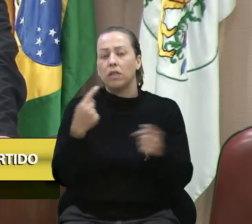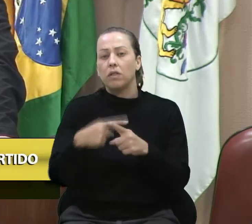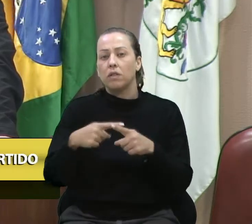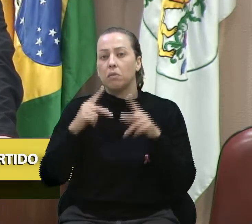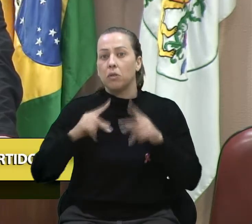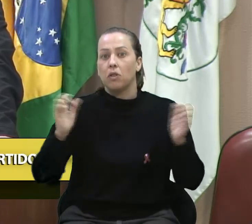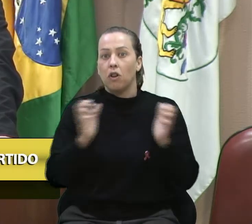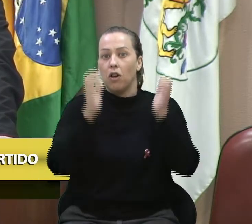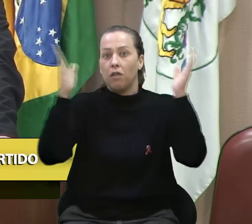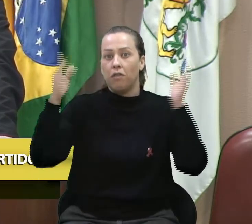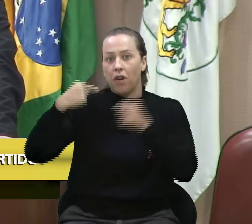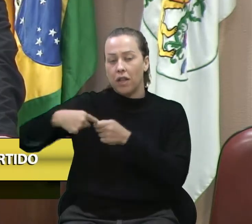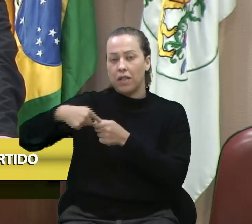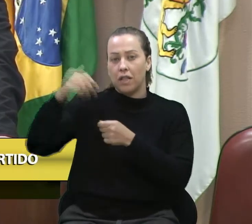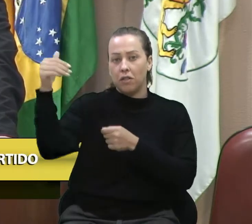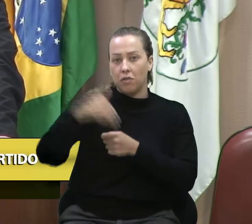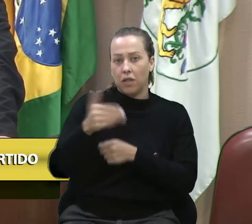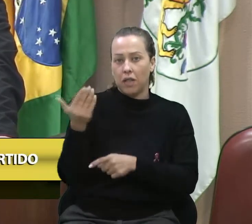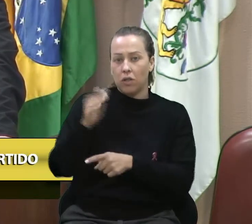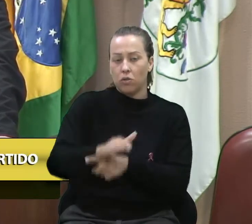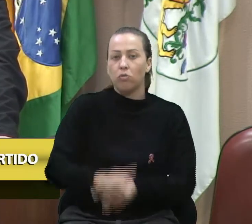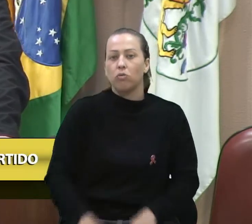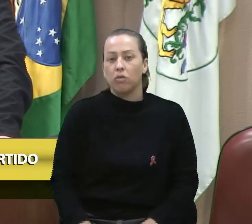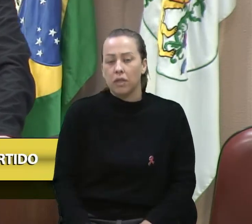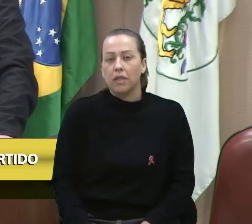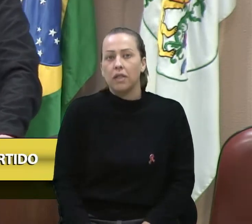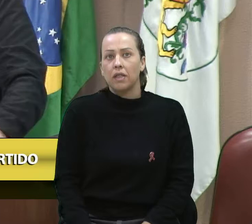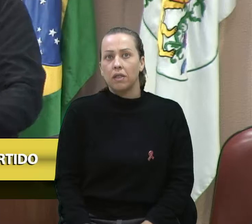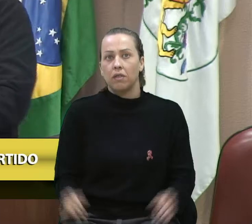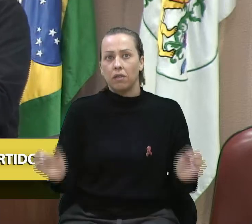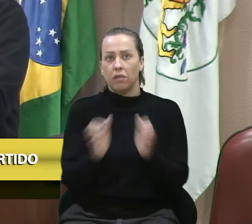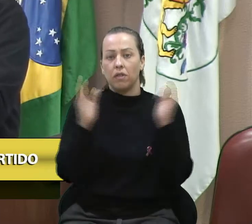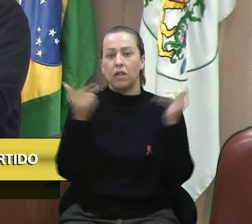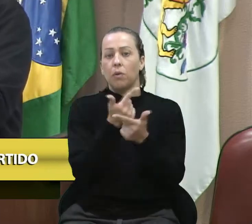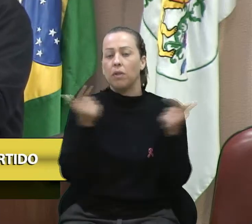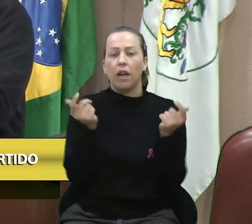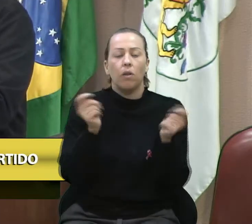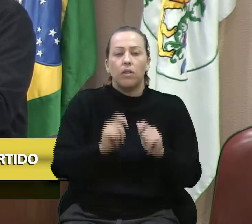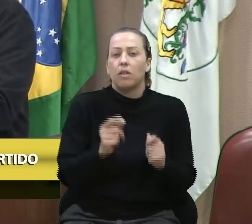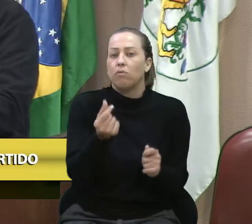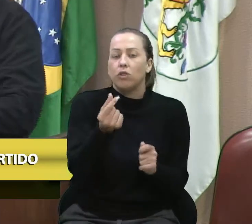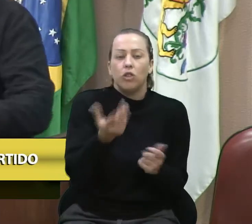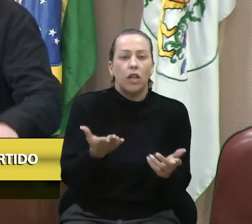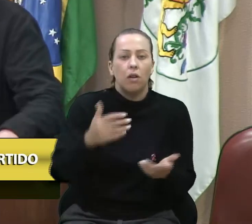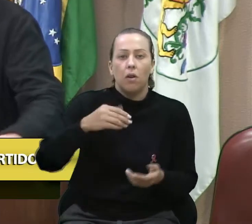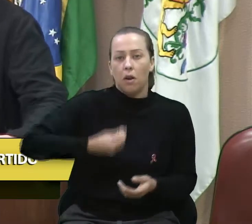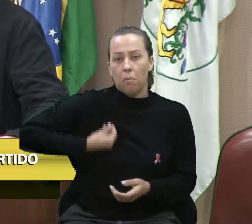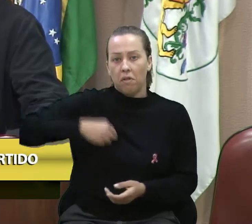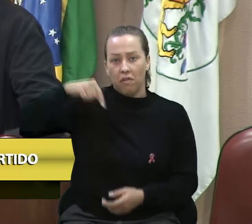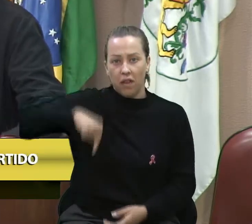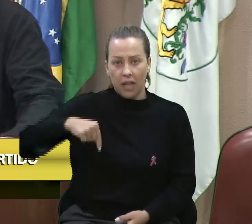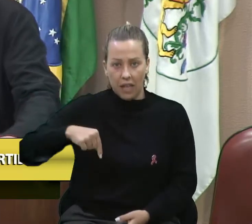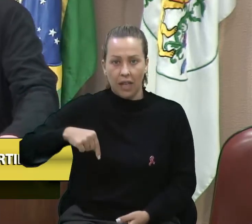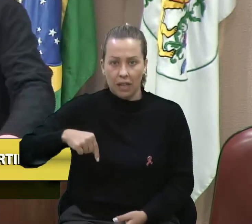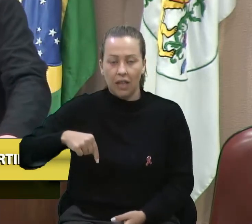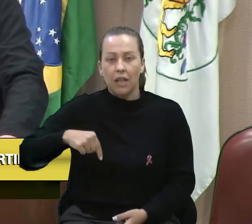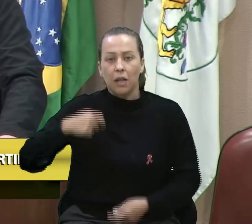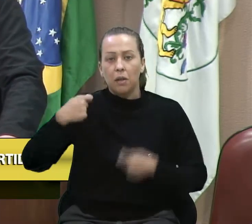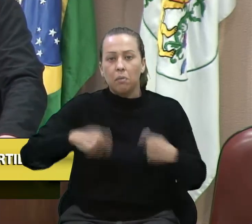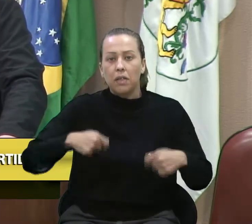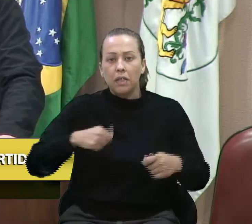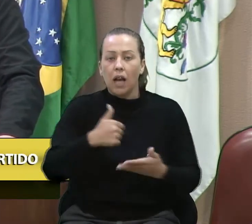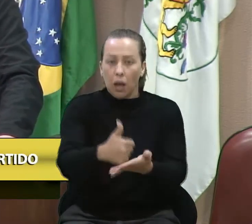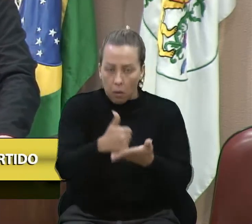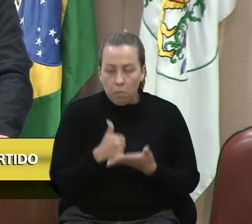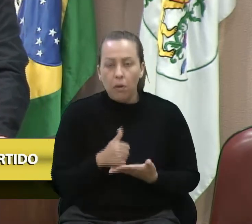que vêm de fora do município, né? Isso, vêm de fora do município e não têm condições financeiras para se manter aqui, enfim, e acabam tendo esse